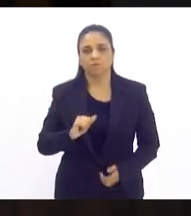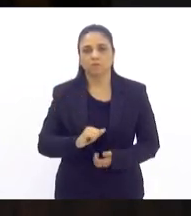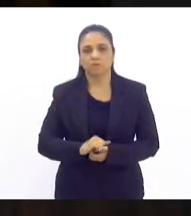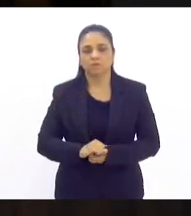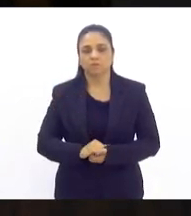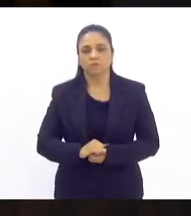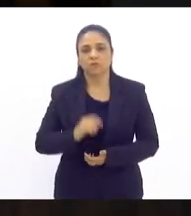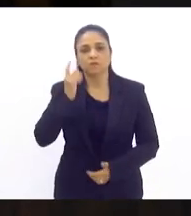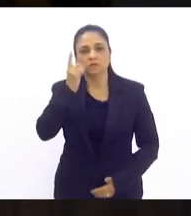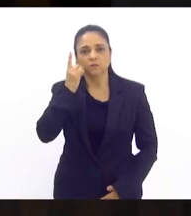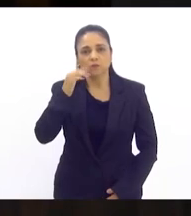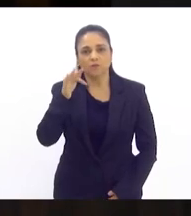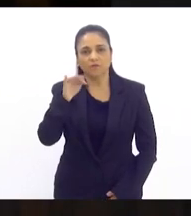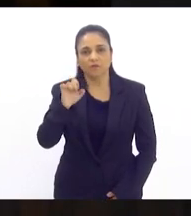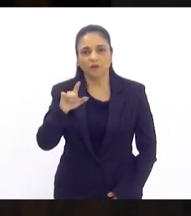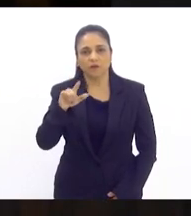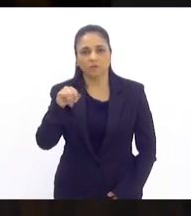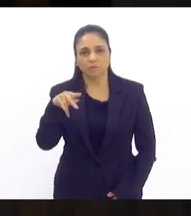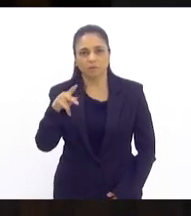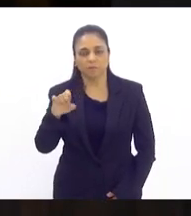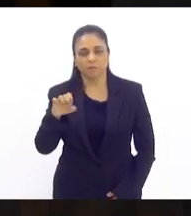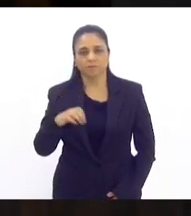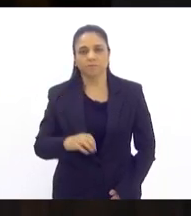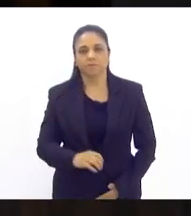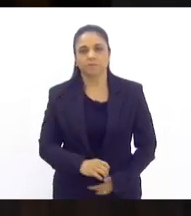Deputado Felipe Soares